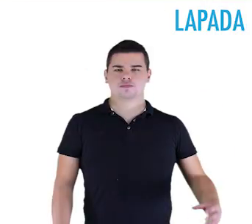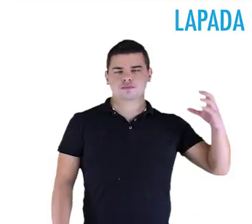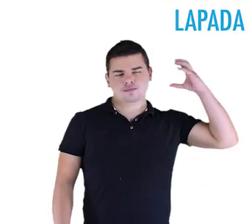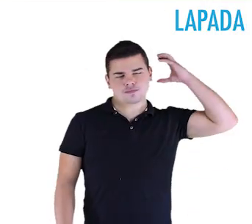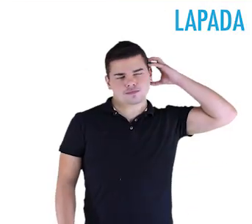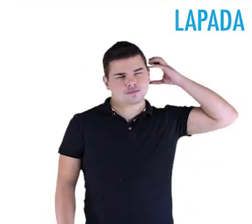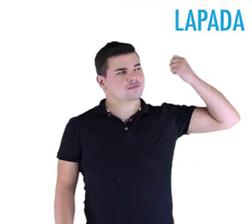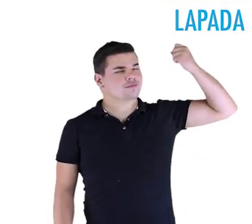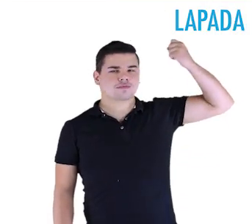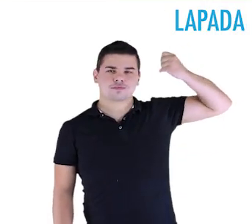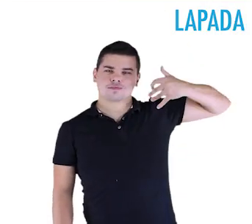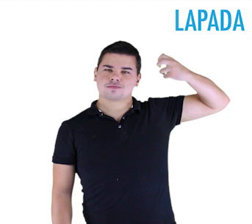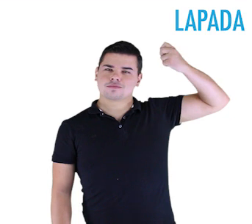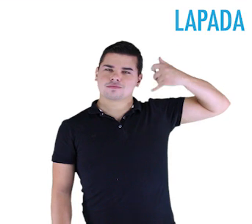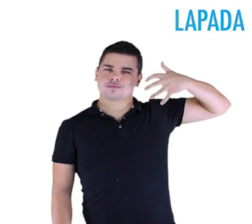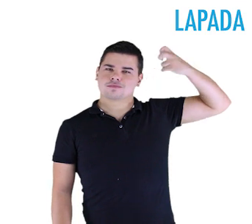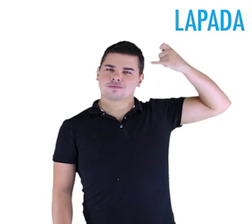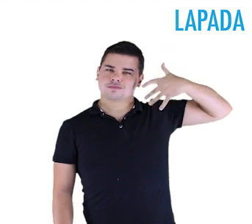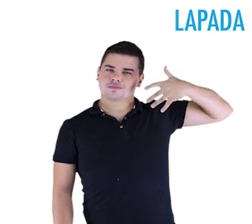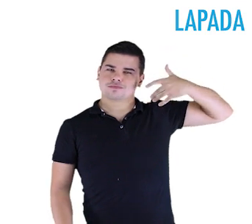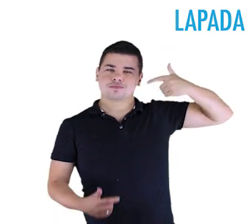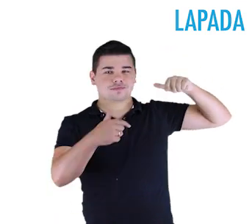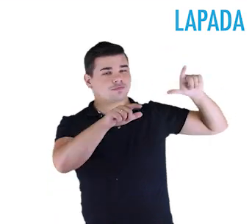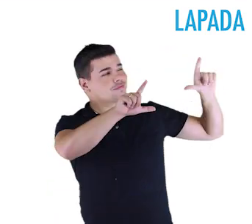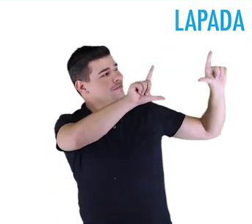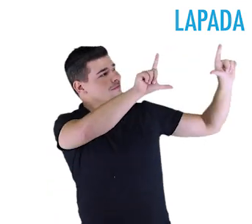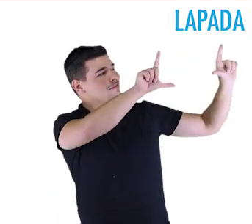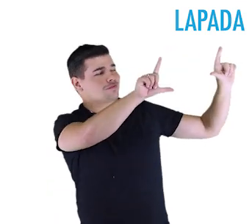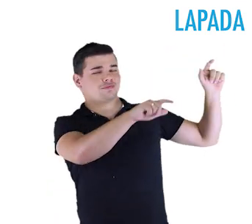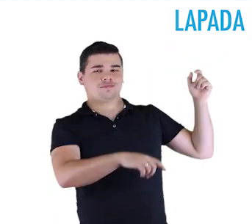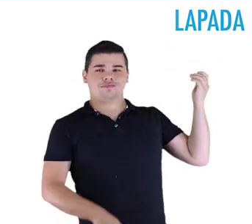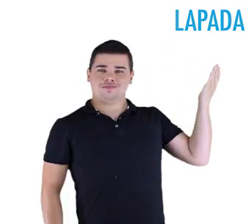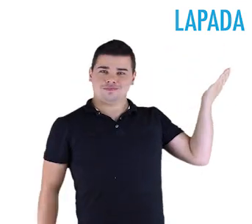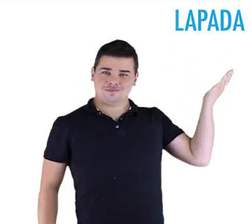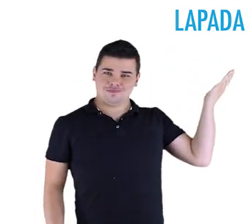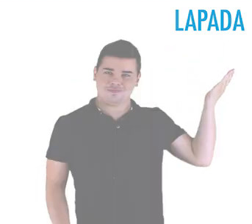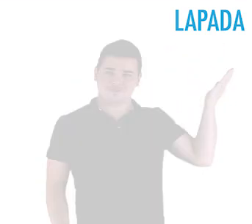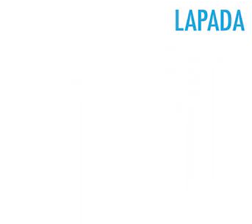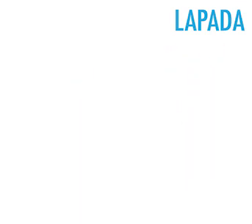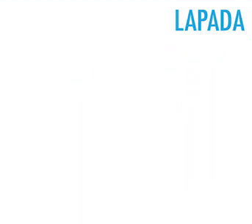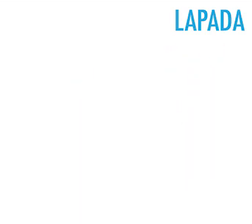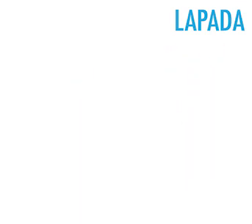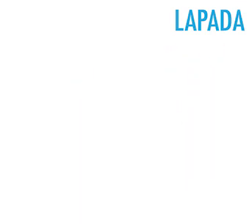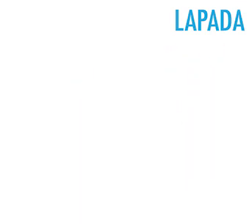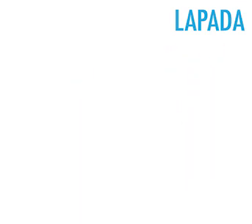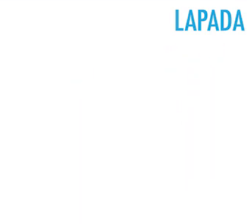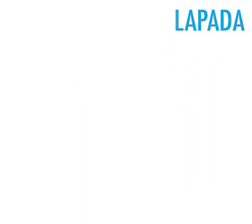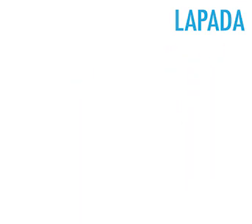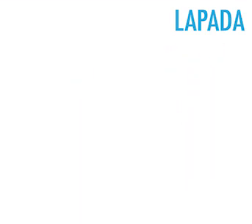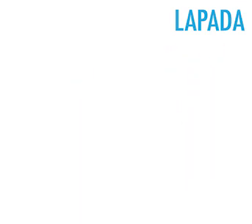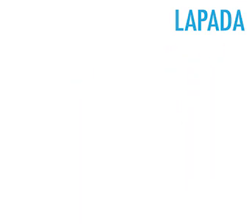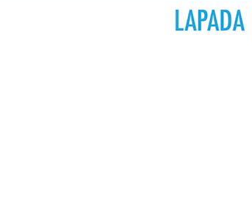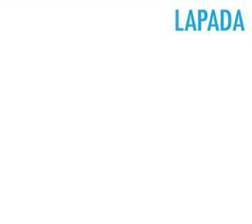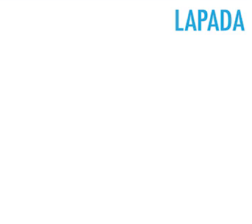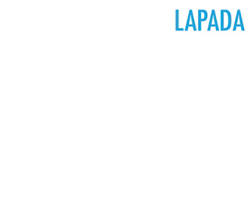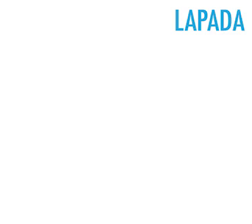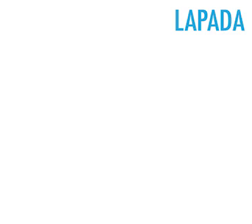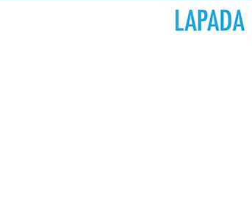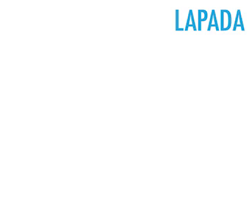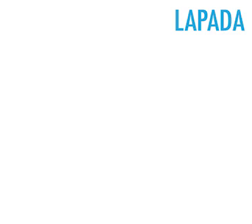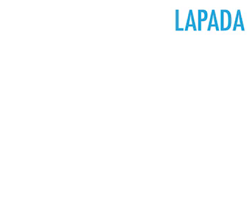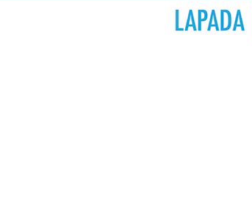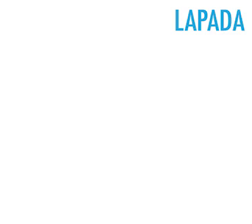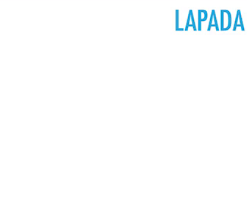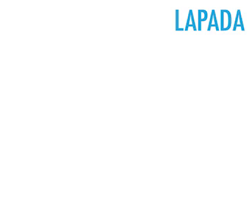Nesse episódio, o youtuber Cauê Moura, no quadro Lapada, joga Jenga com o Cid. Cauê é branco, tem cabelos pretos e